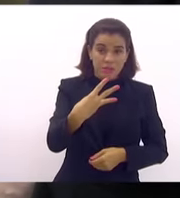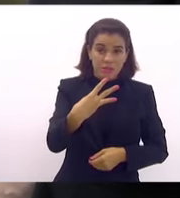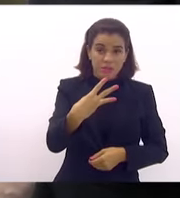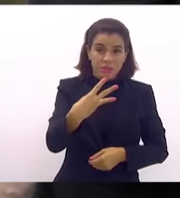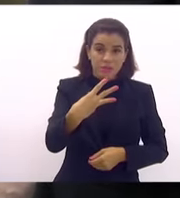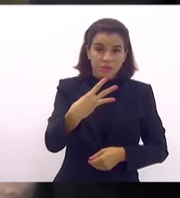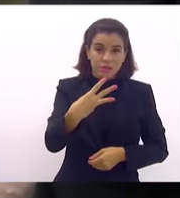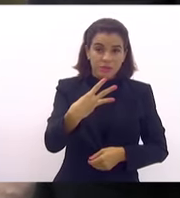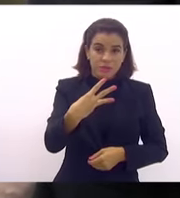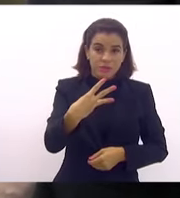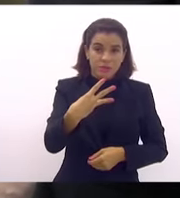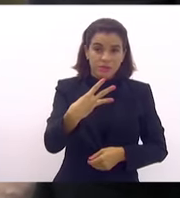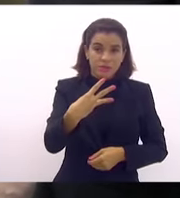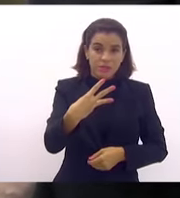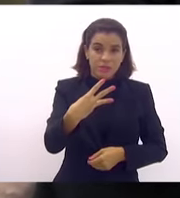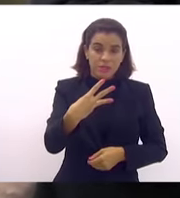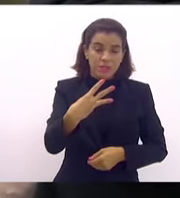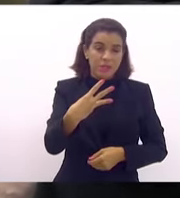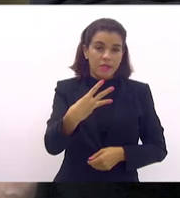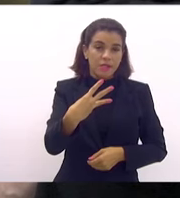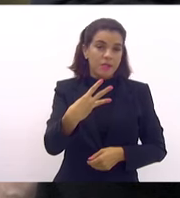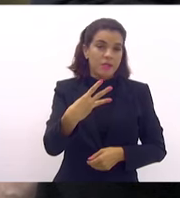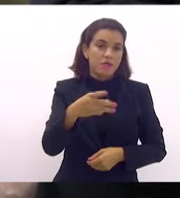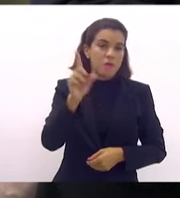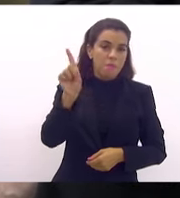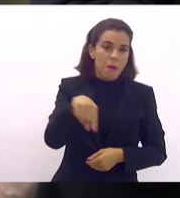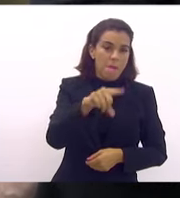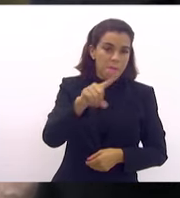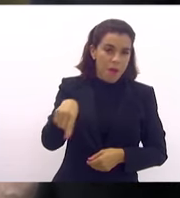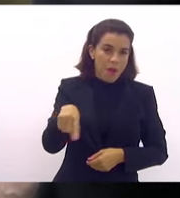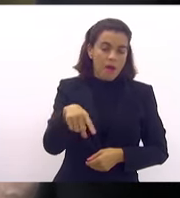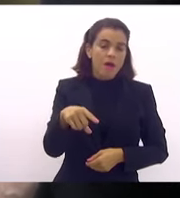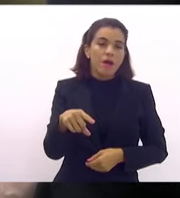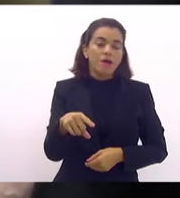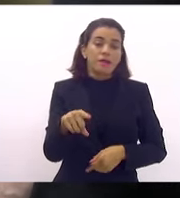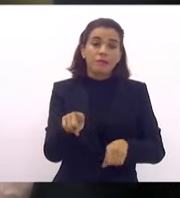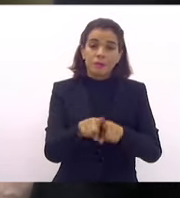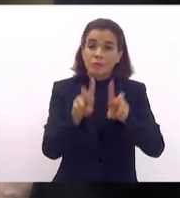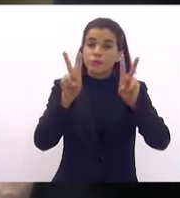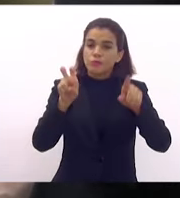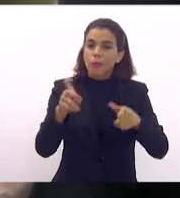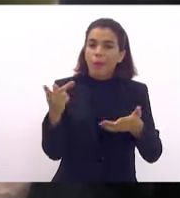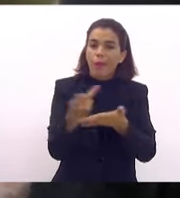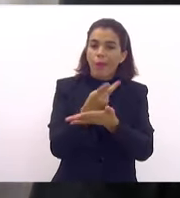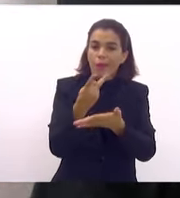A 13, que foi rejeitada, que também é de redação.